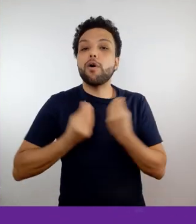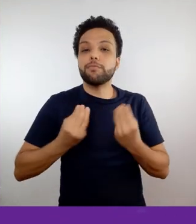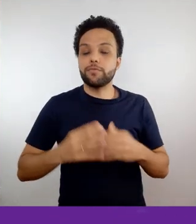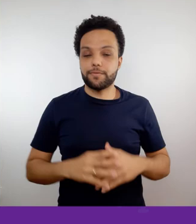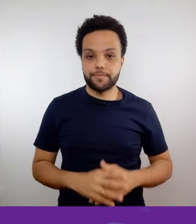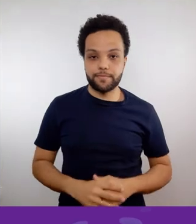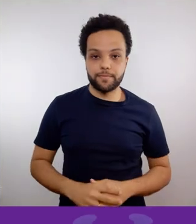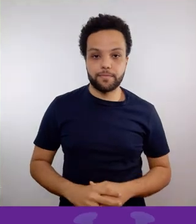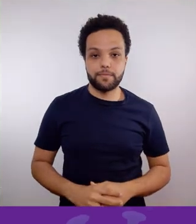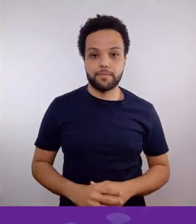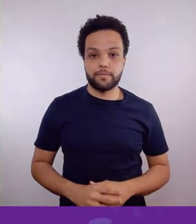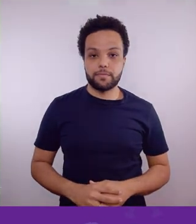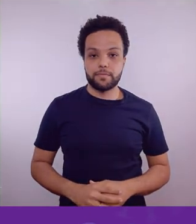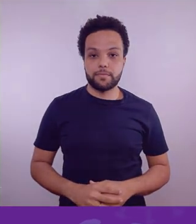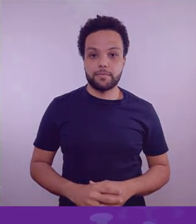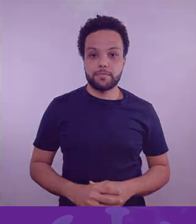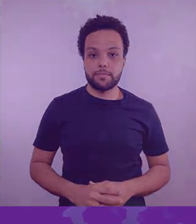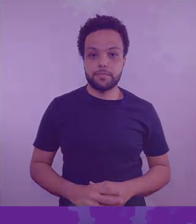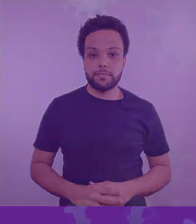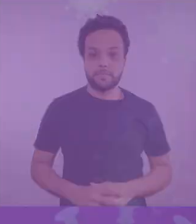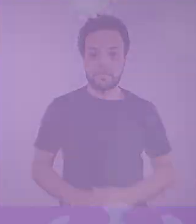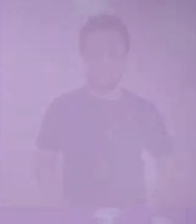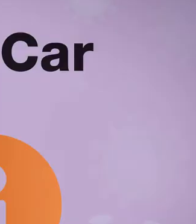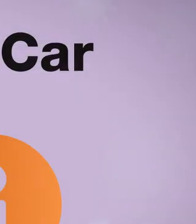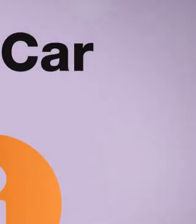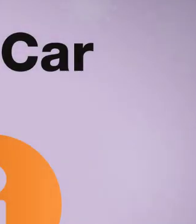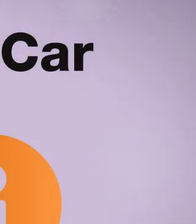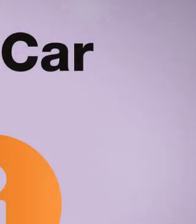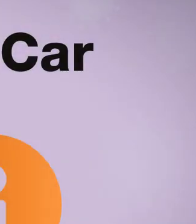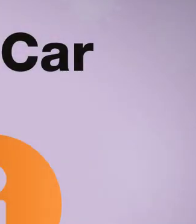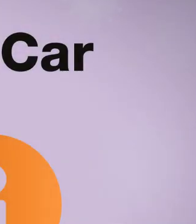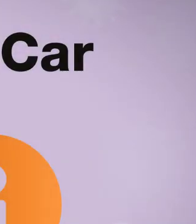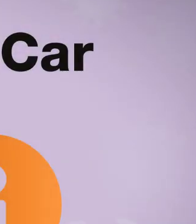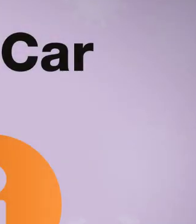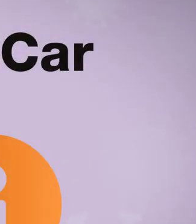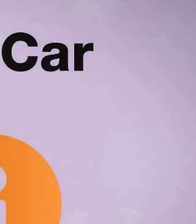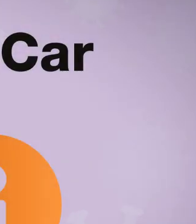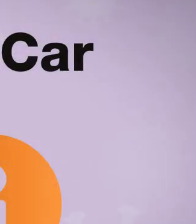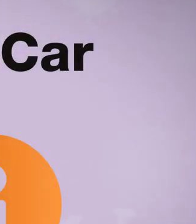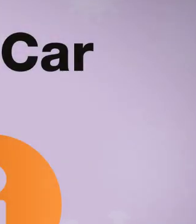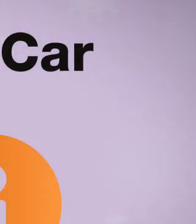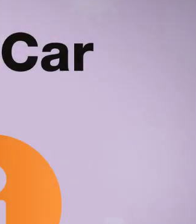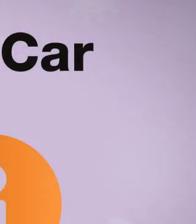momento em relação à transmissão da corrente 100ma